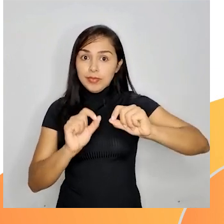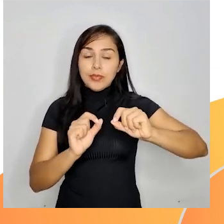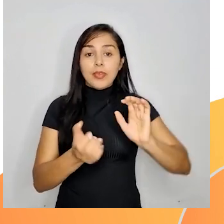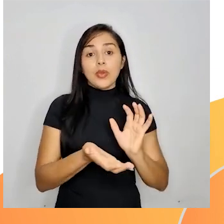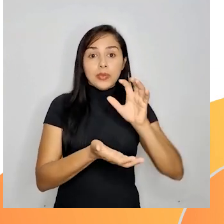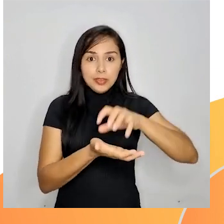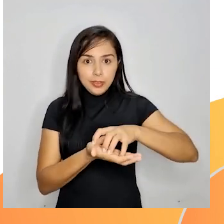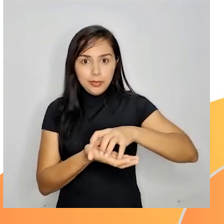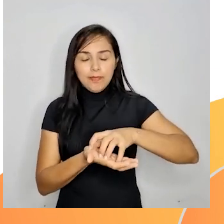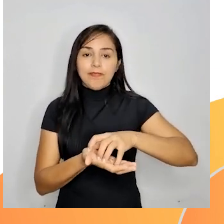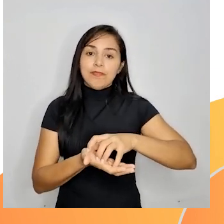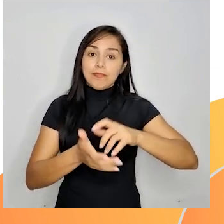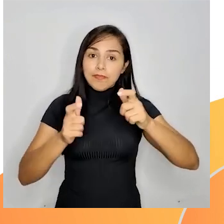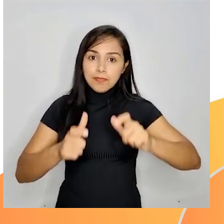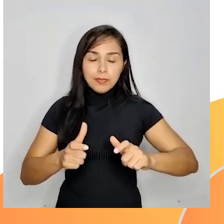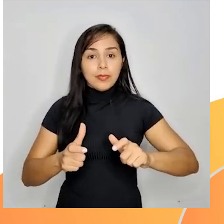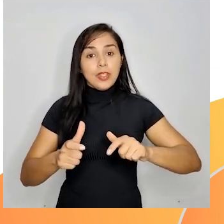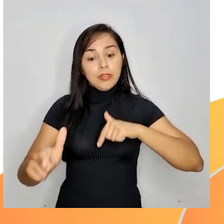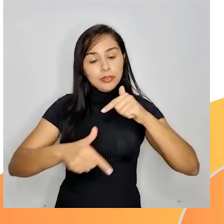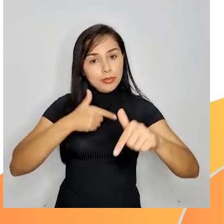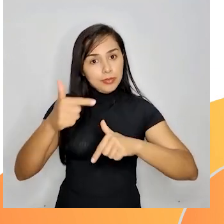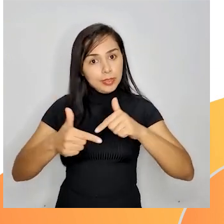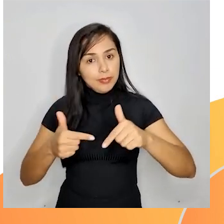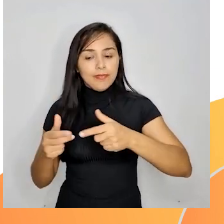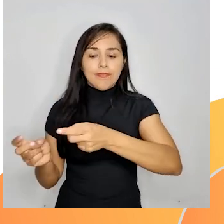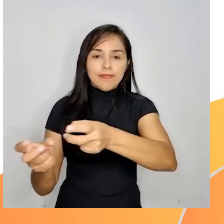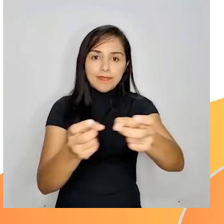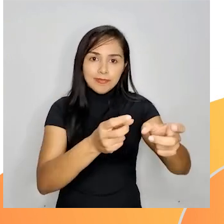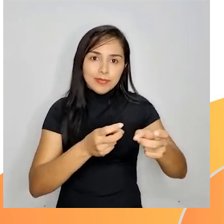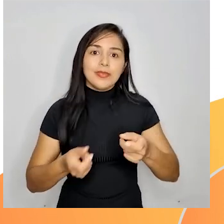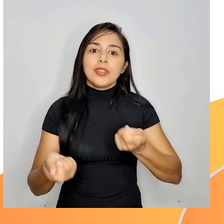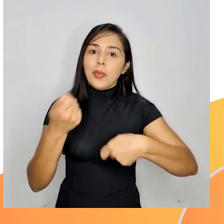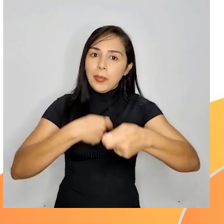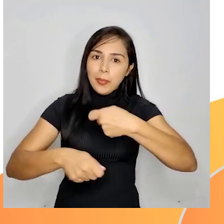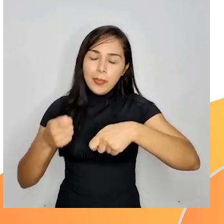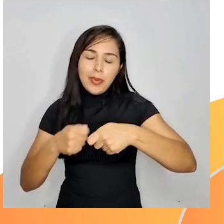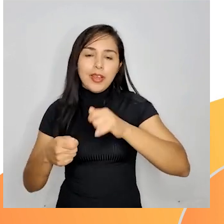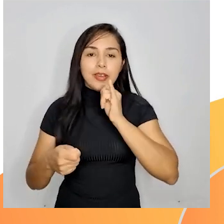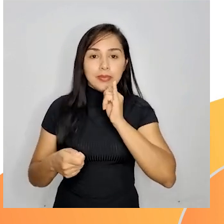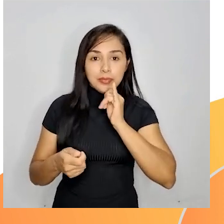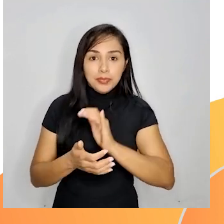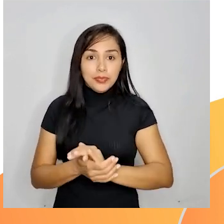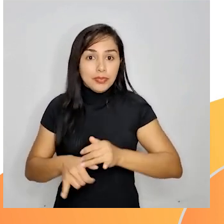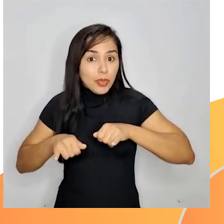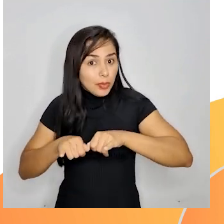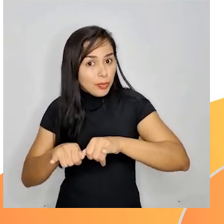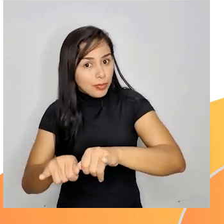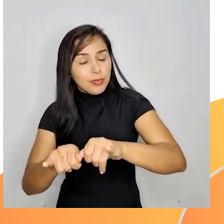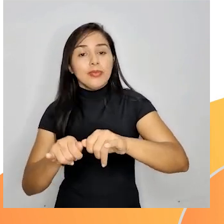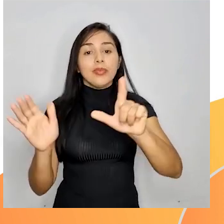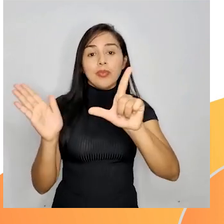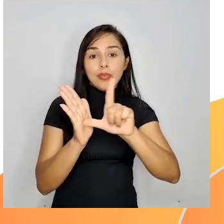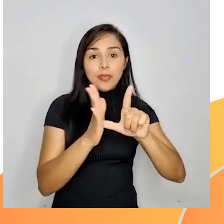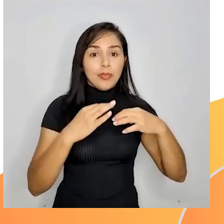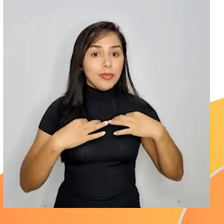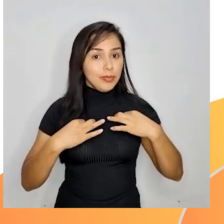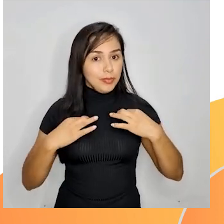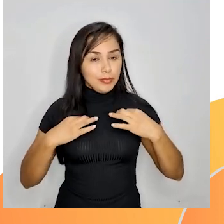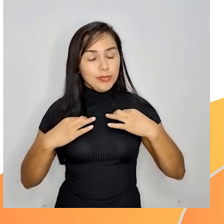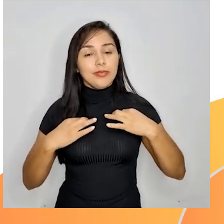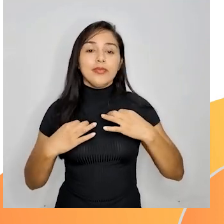na economia é comercializado, né? São os supermercados, as lojas de roupas, tá? O setor